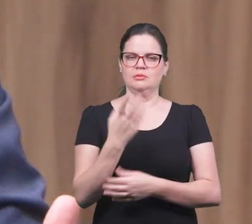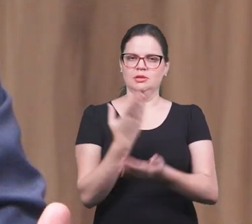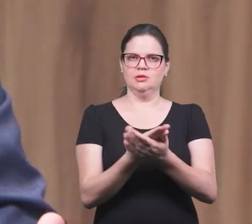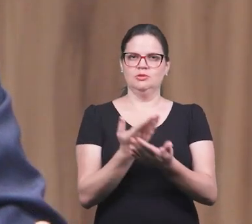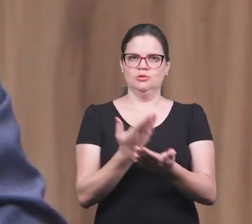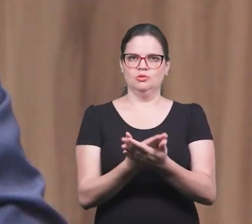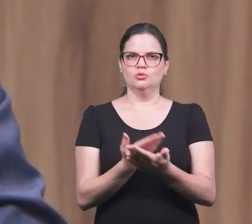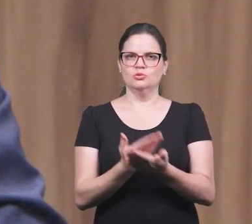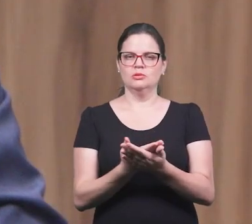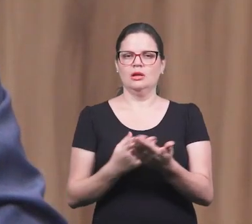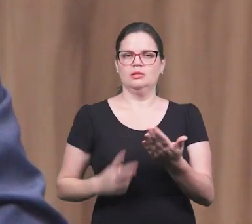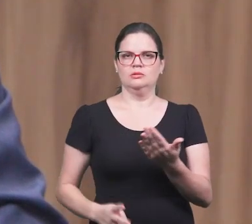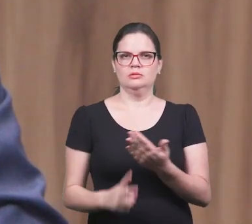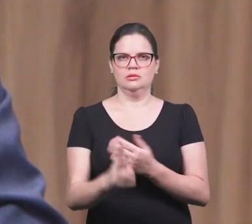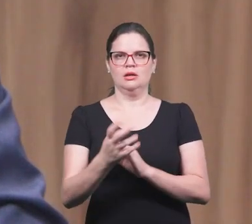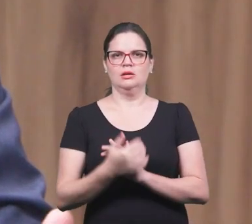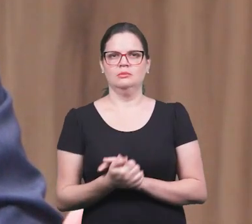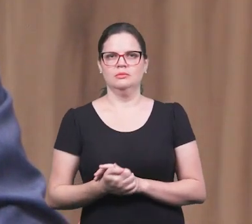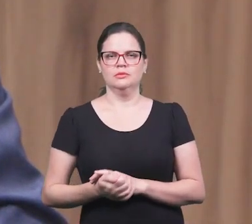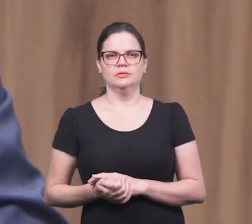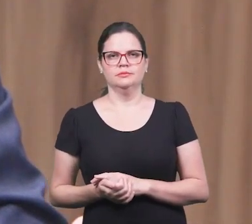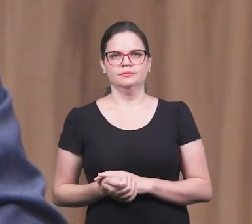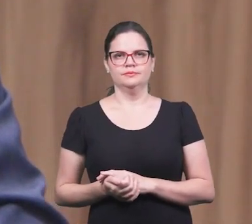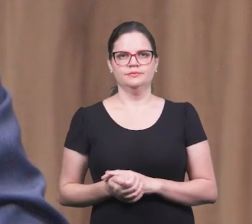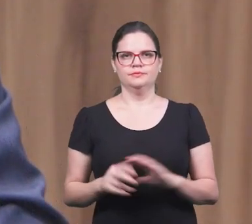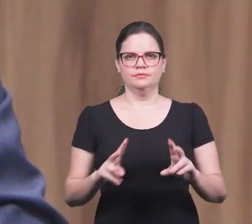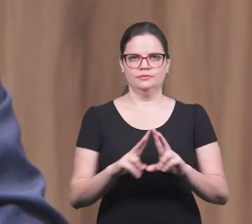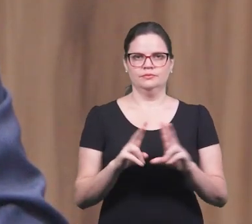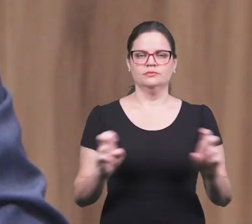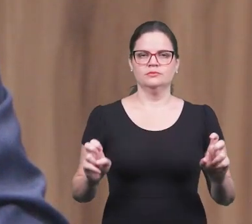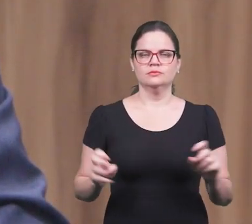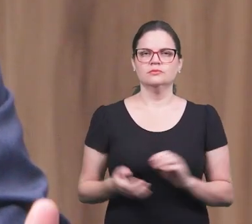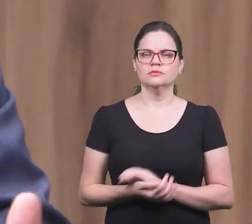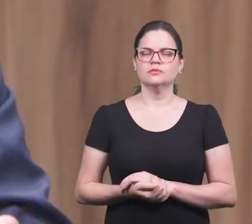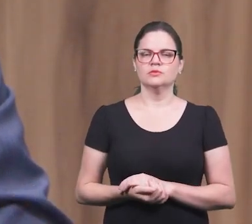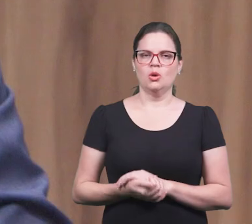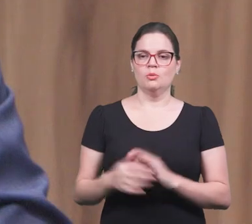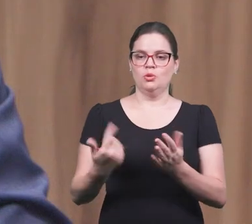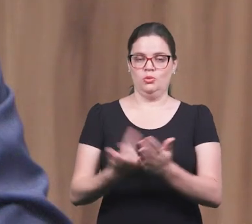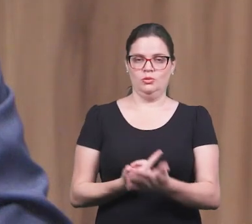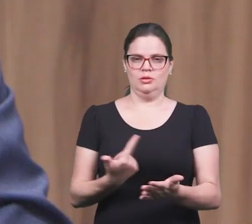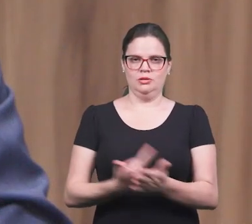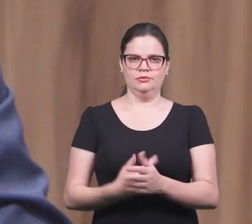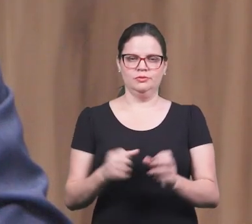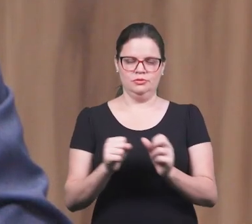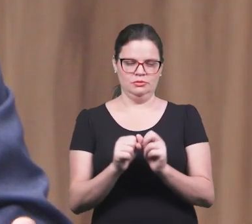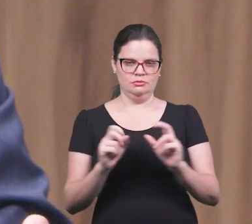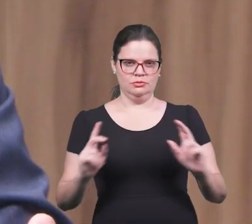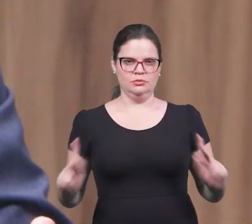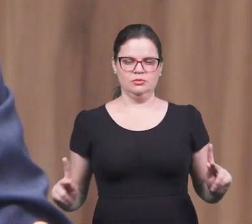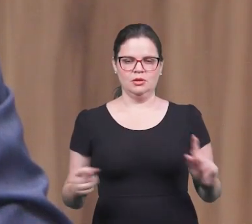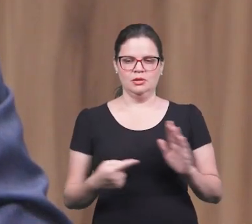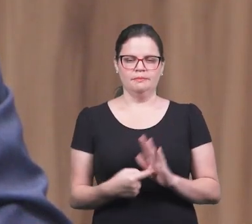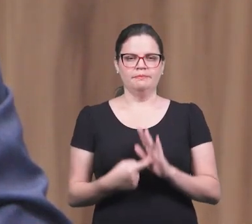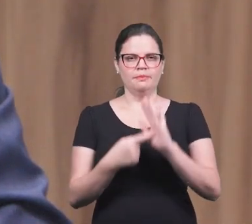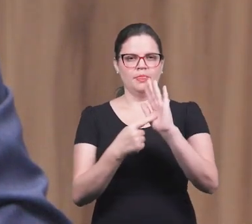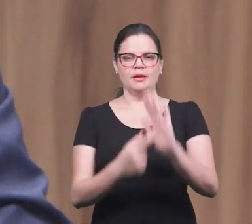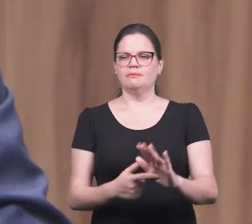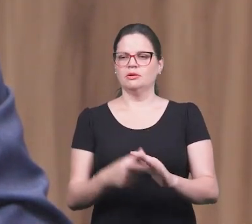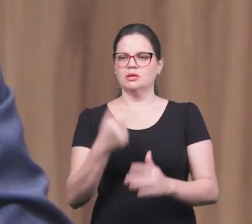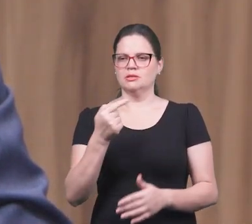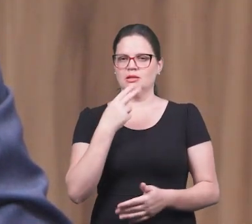alguma coisa a respeito do livro de Apocalipse, das cartas que